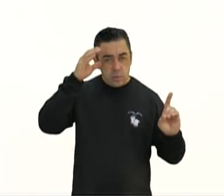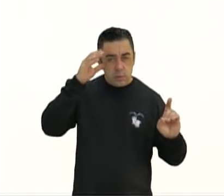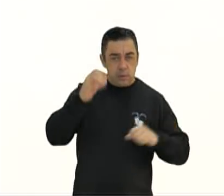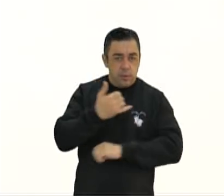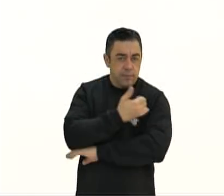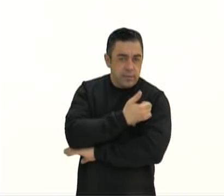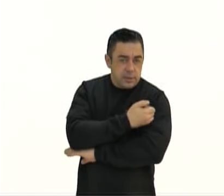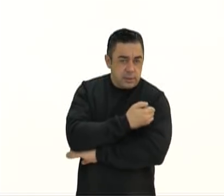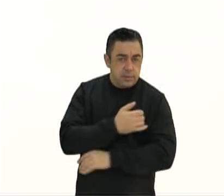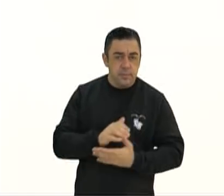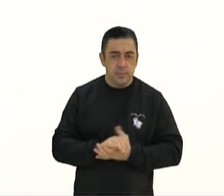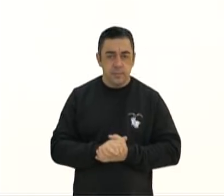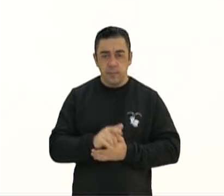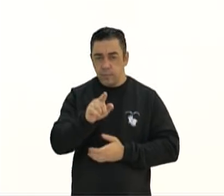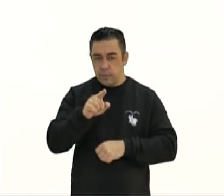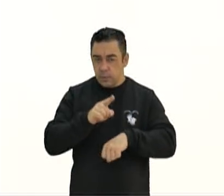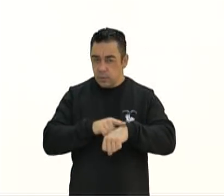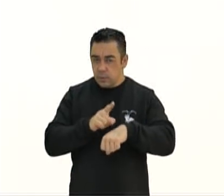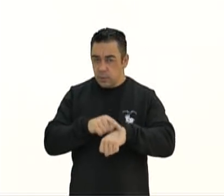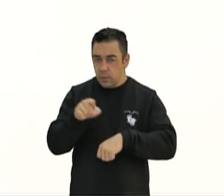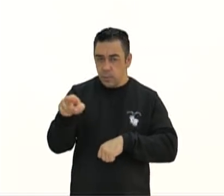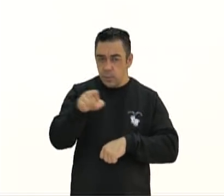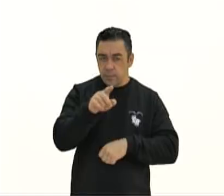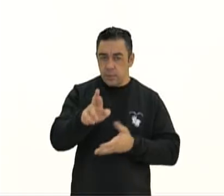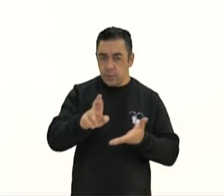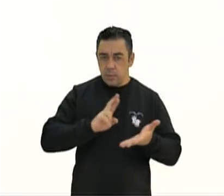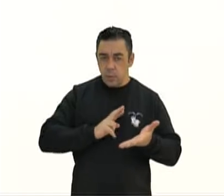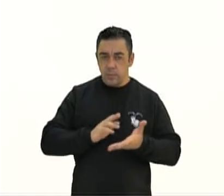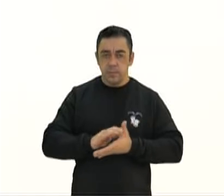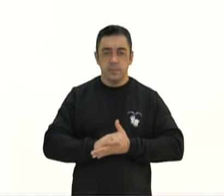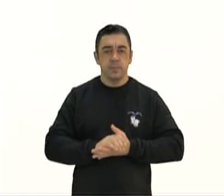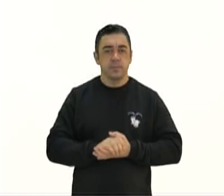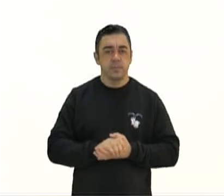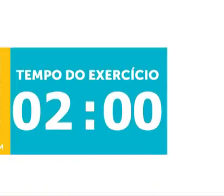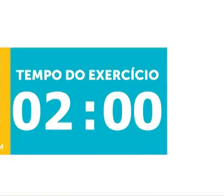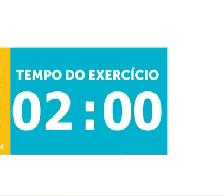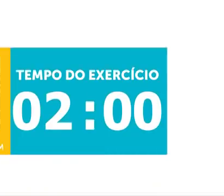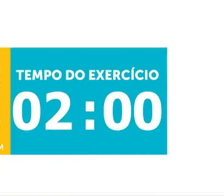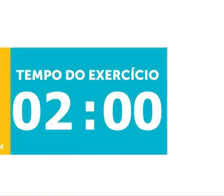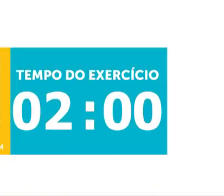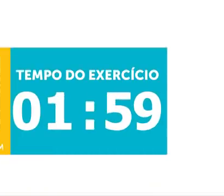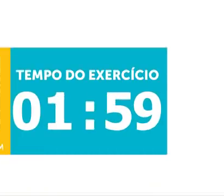vacinação. Você terá mais um tempinho para responder. Já eu volto.